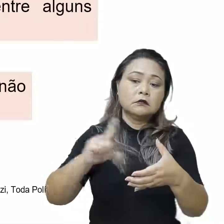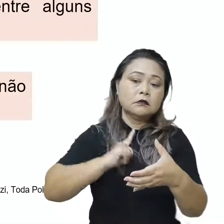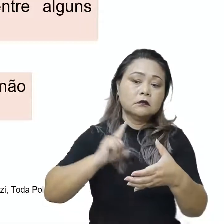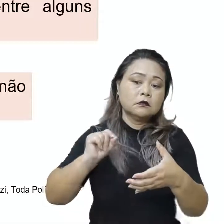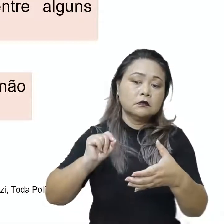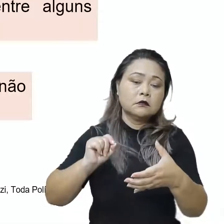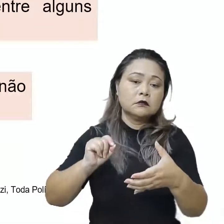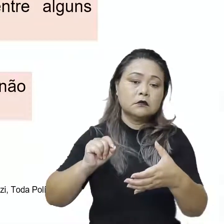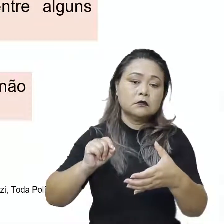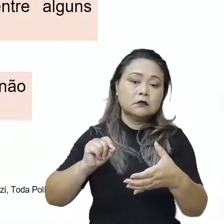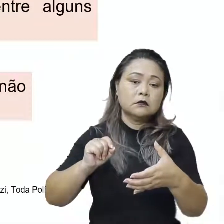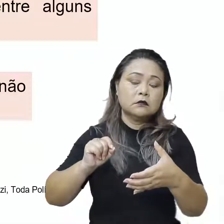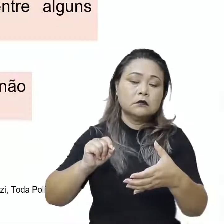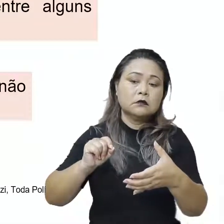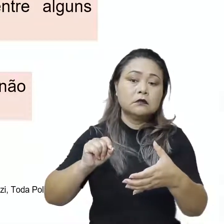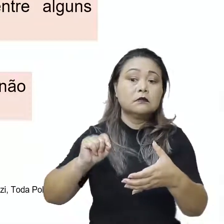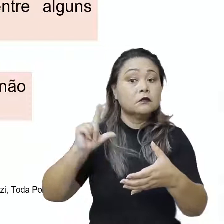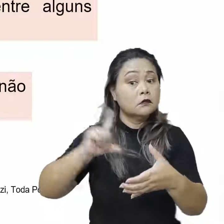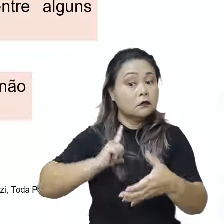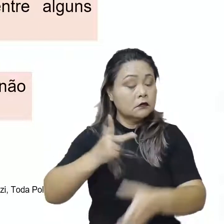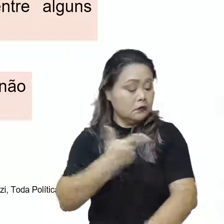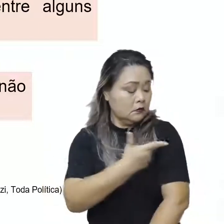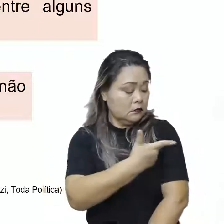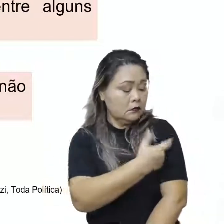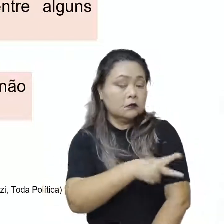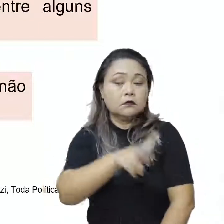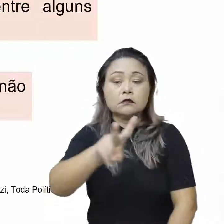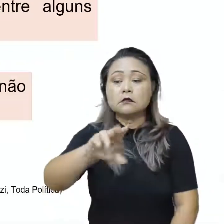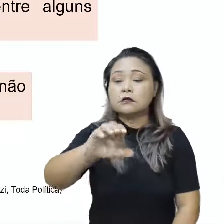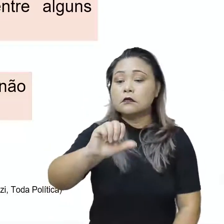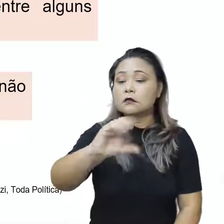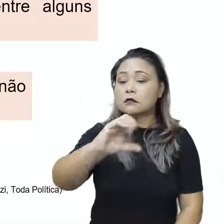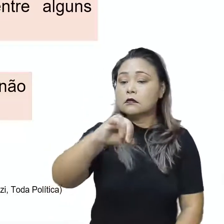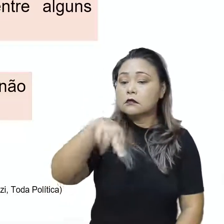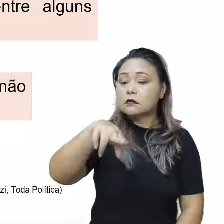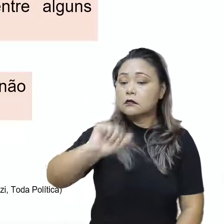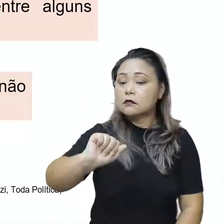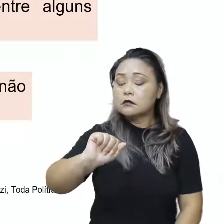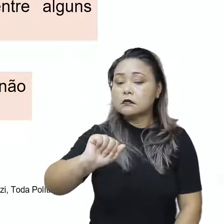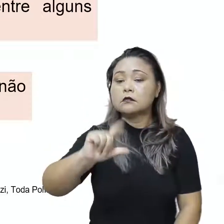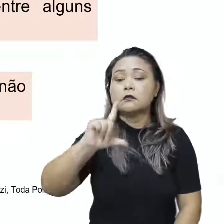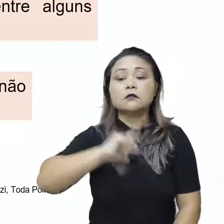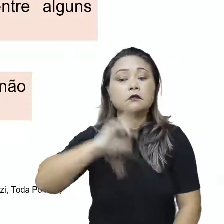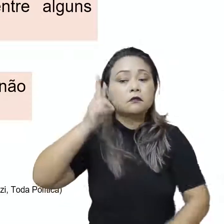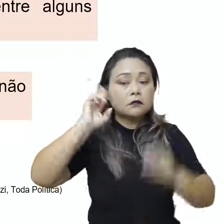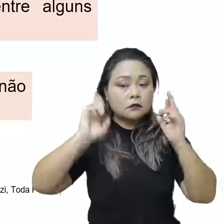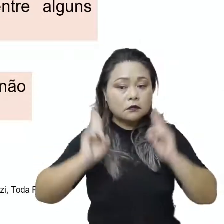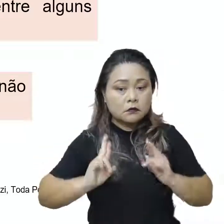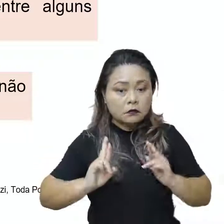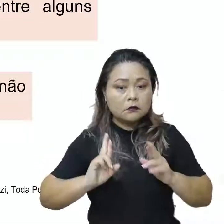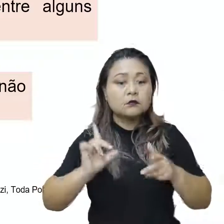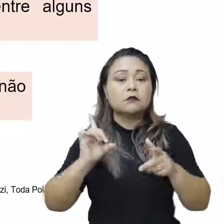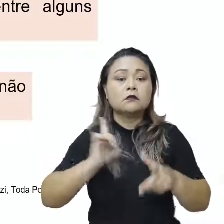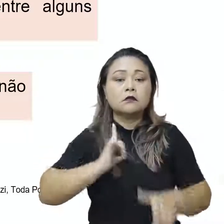agora? A vacina. Vacina, tá? Ó. Rússia tem Sputnik.